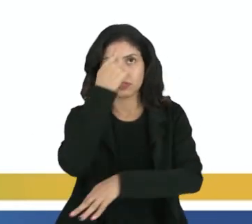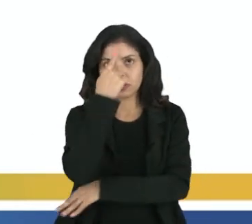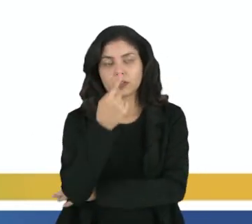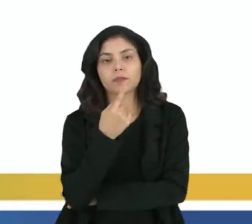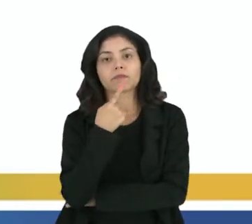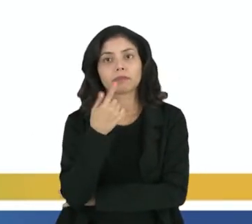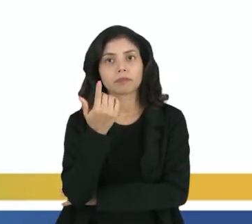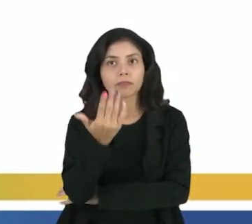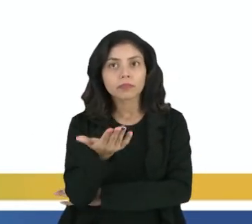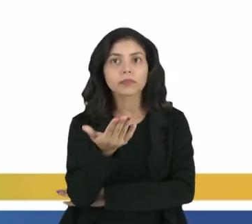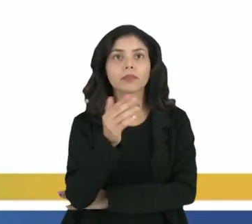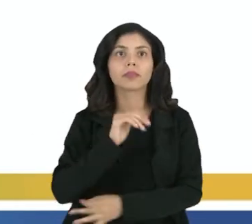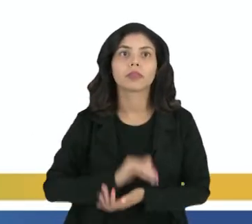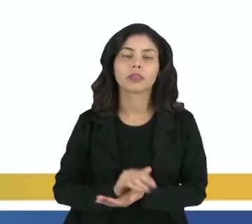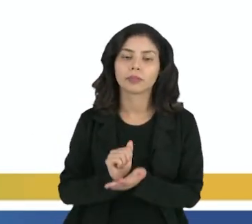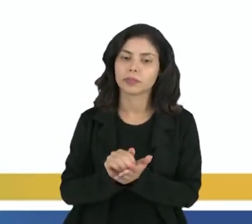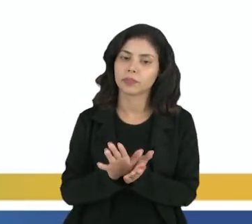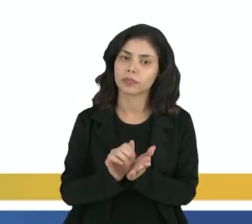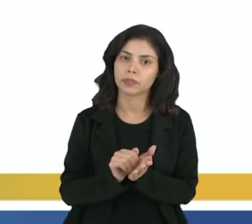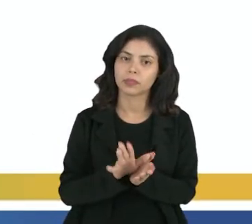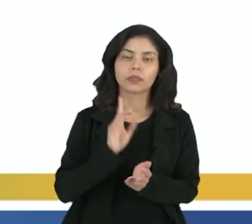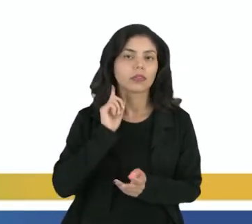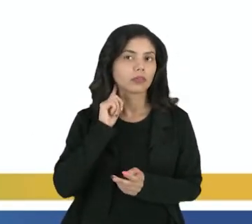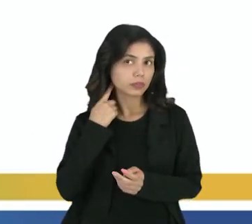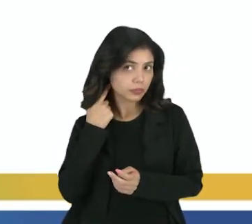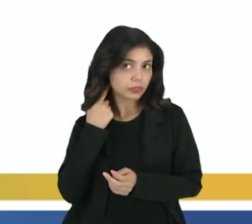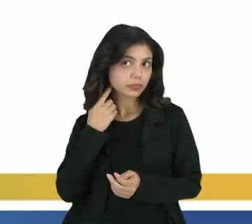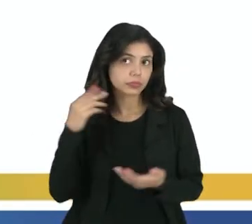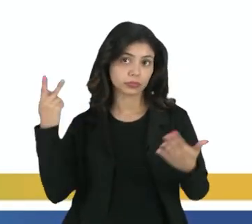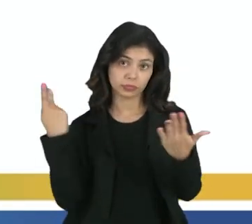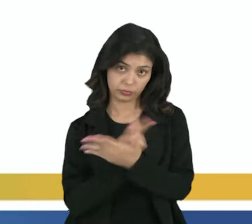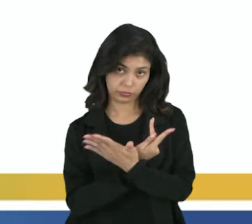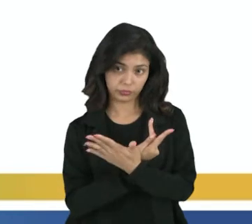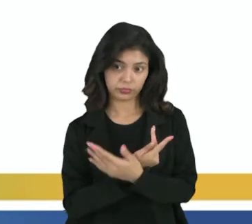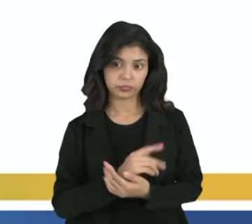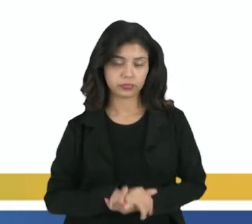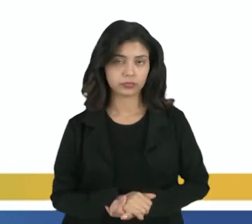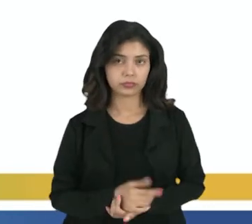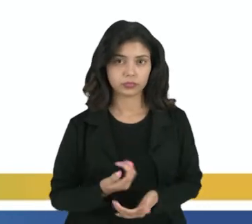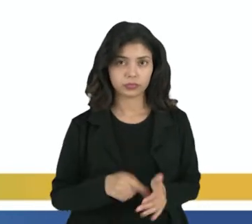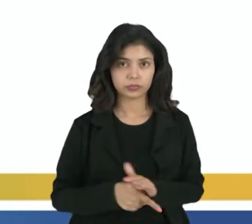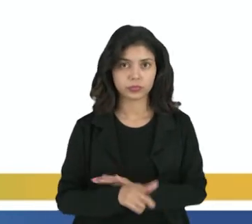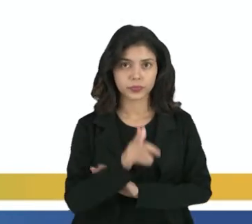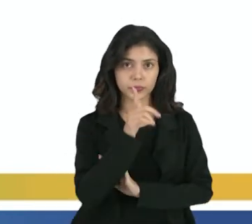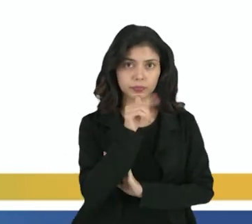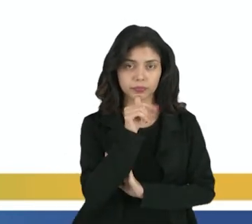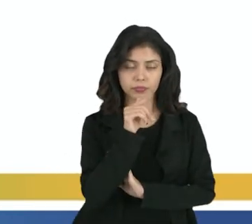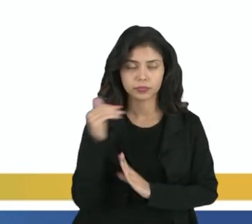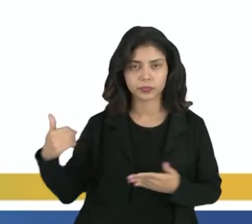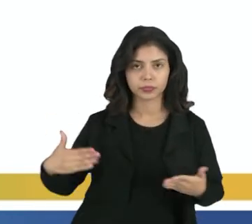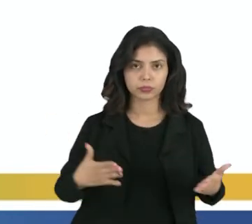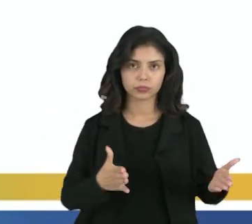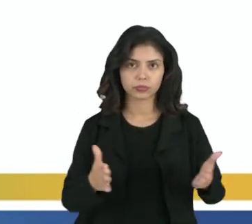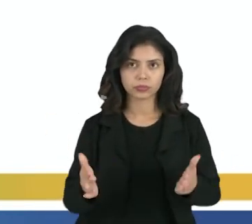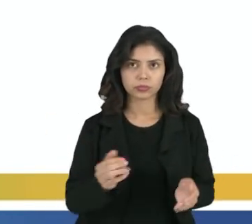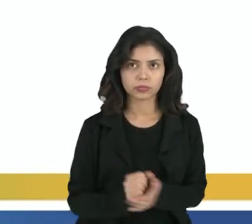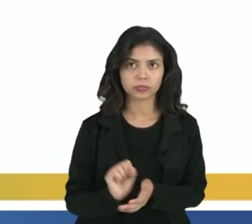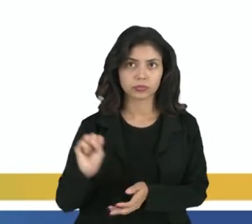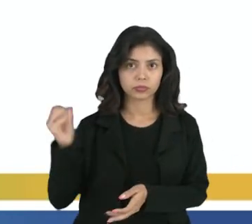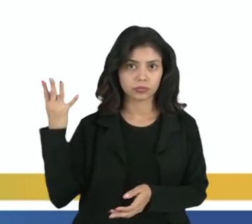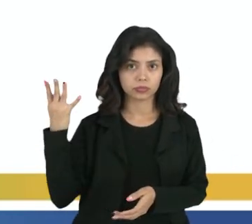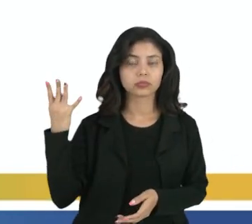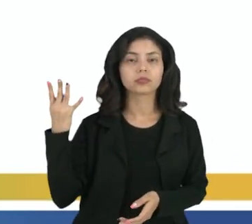imagem representa o descarte de lixo de forma inadequada dentro dos rios. Isso acontece, isso é muito